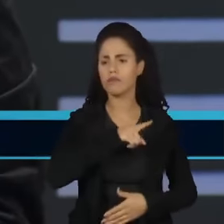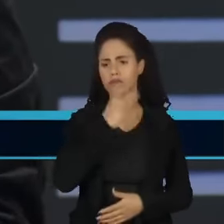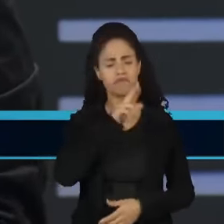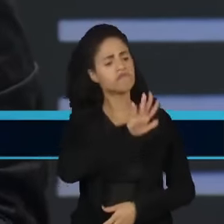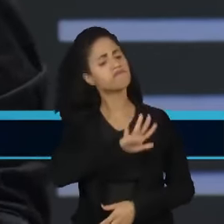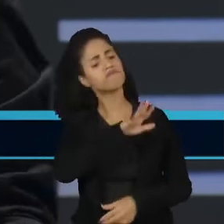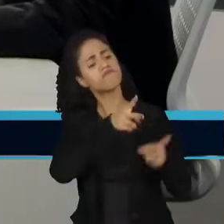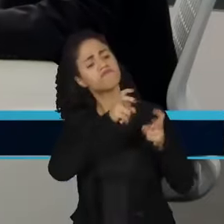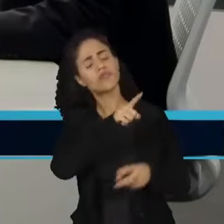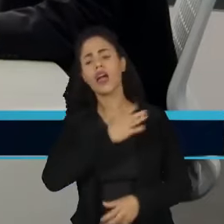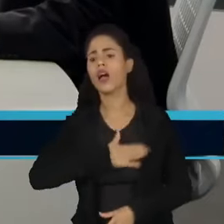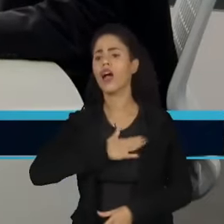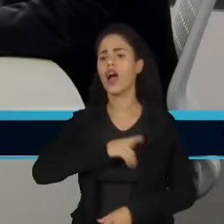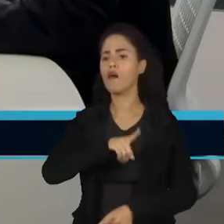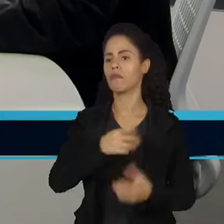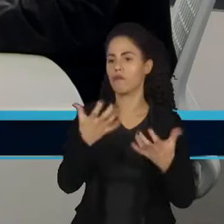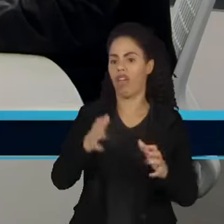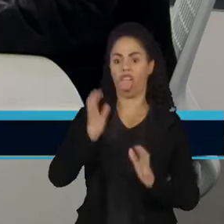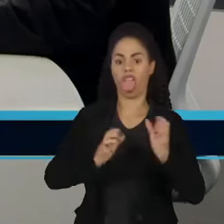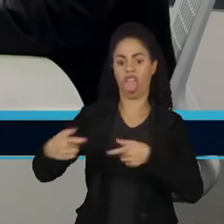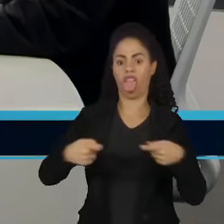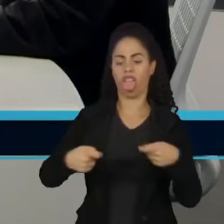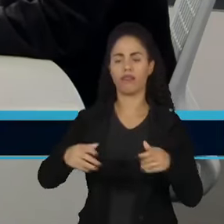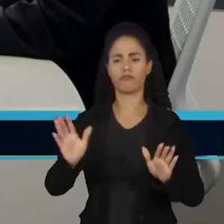claro que nós não queremos declarar guerra para a Venezuela.